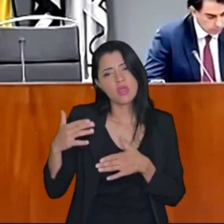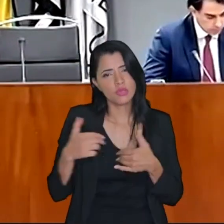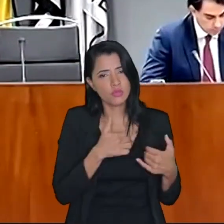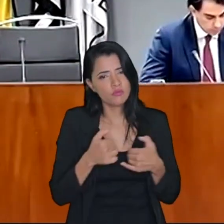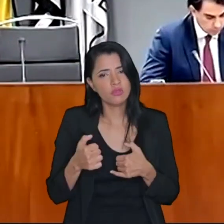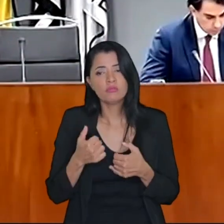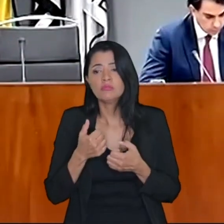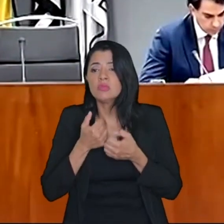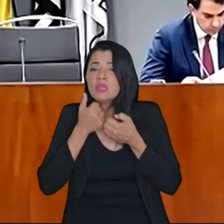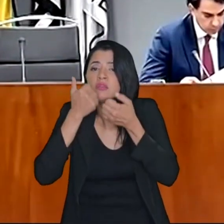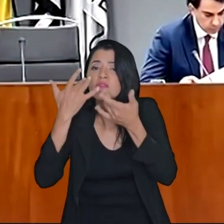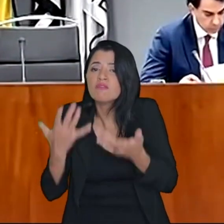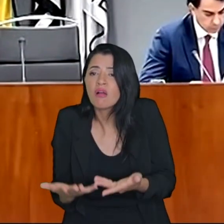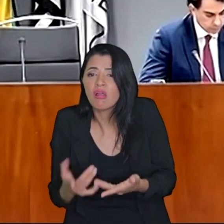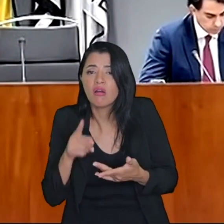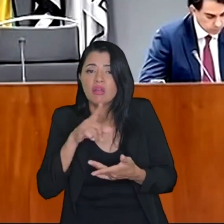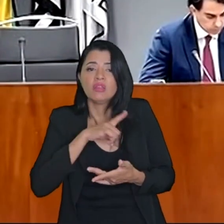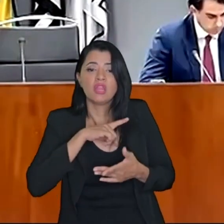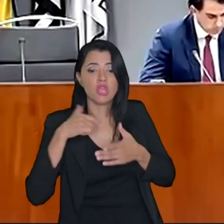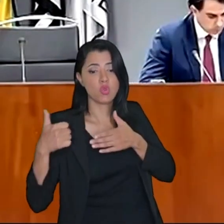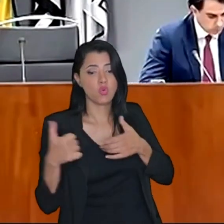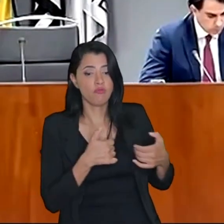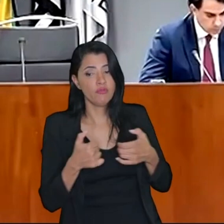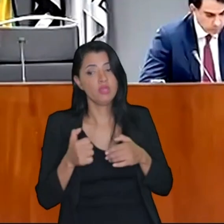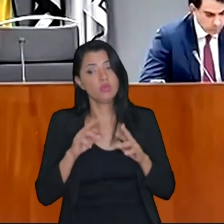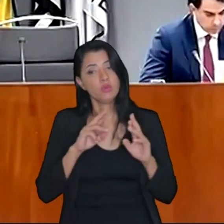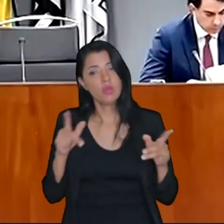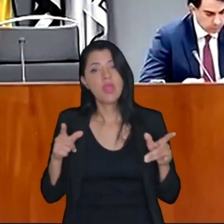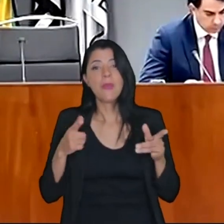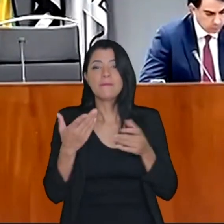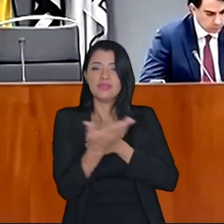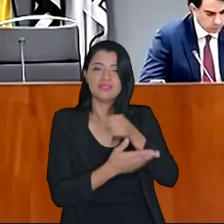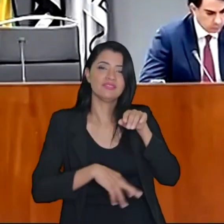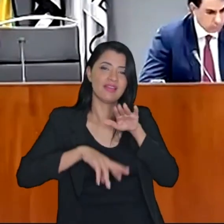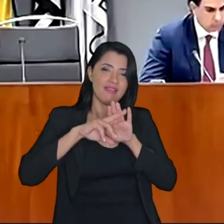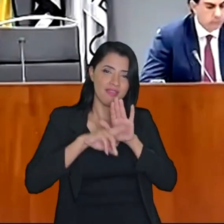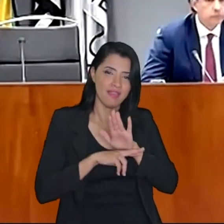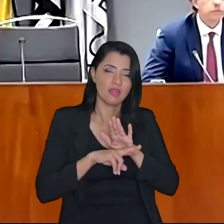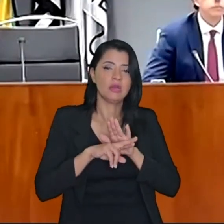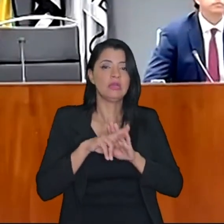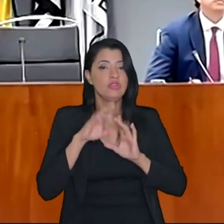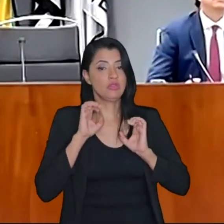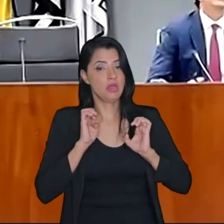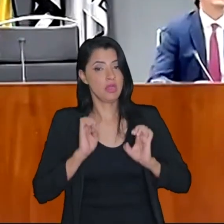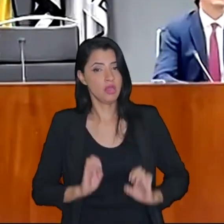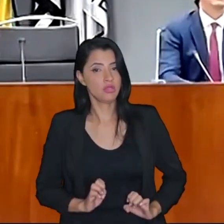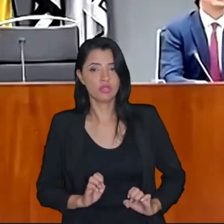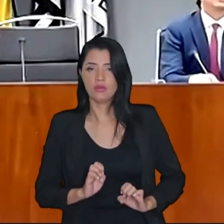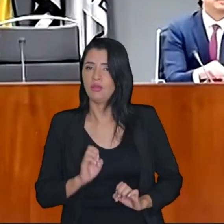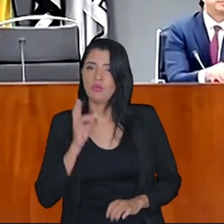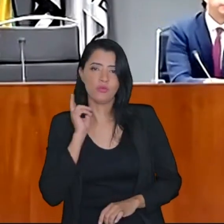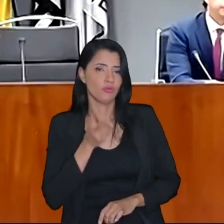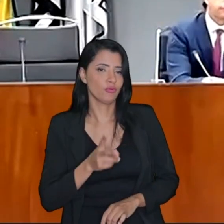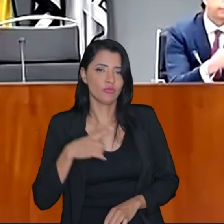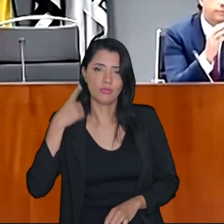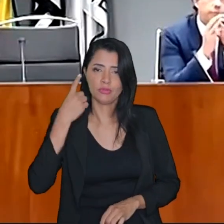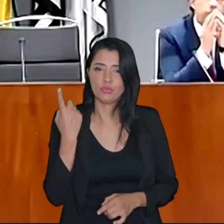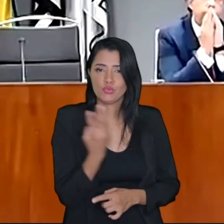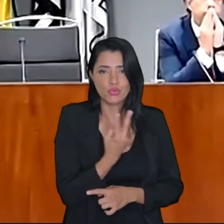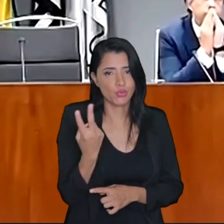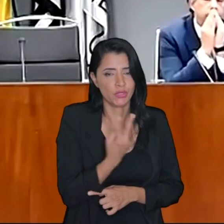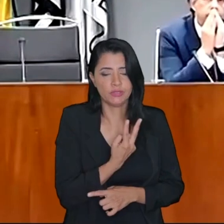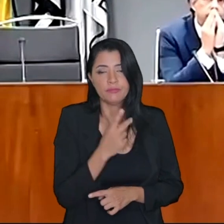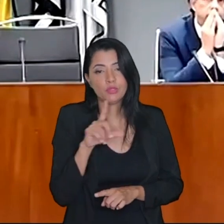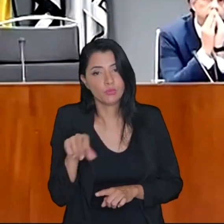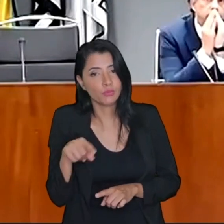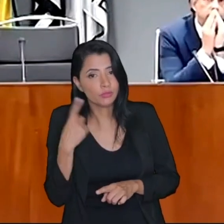e dizer ao advogado que há um conflito aí, e aí, com base nas regras de disciplina ética, ele não pode seguir representando os dois.